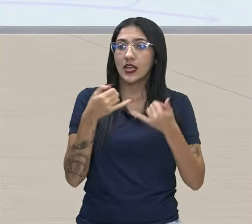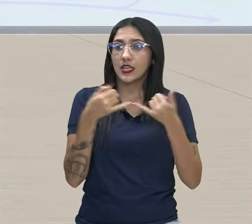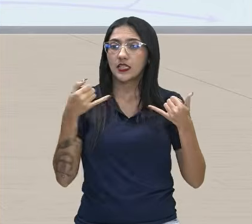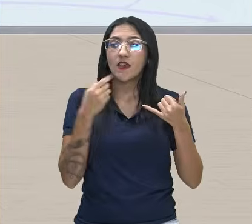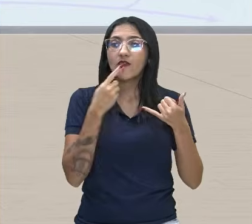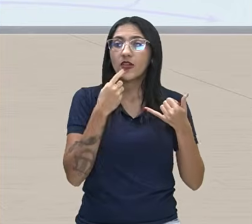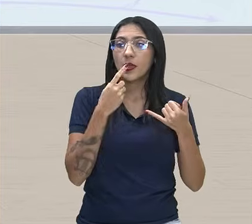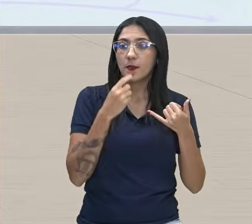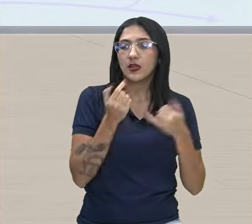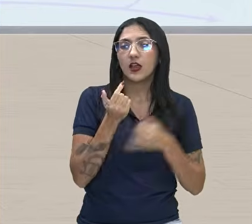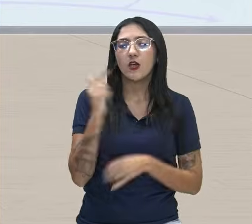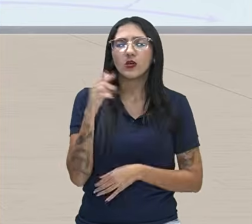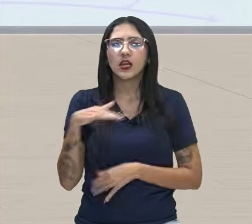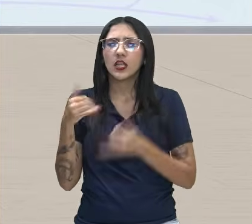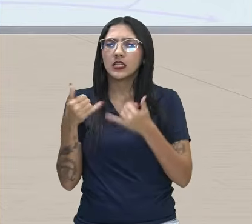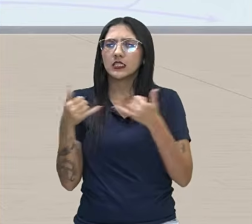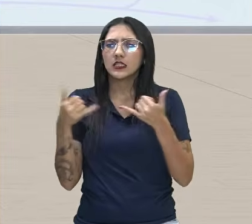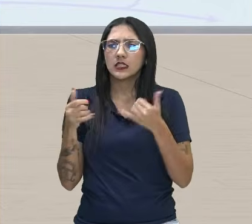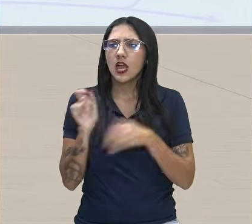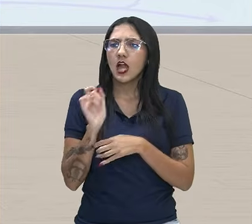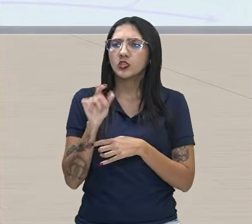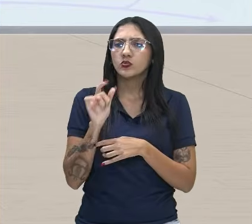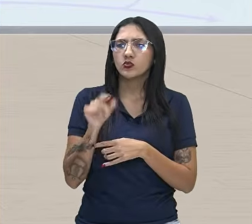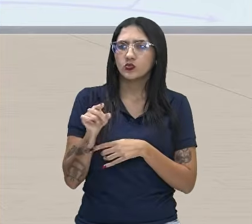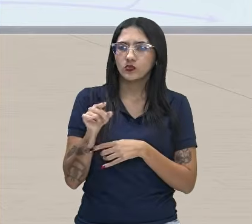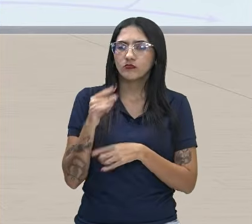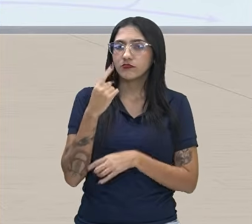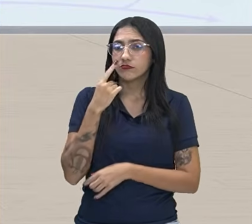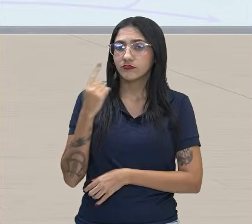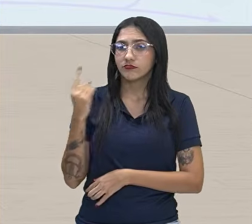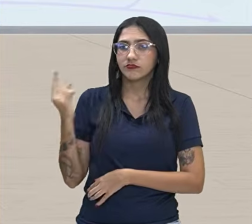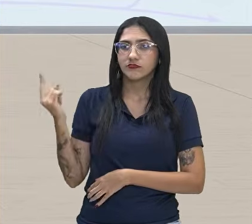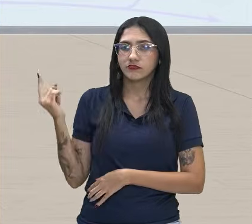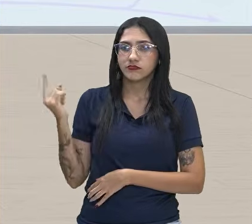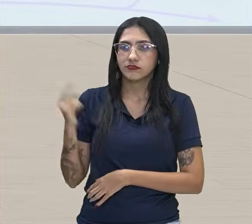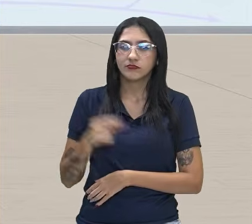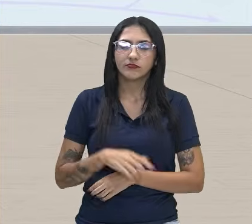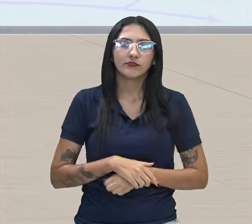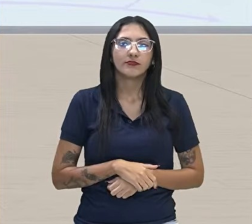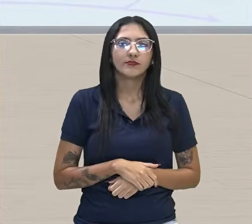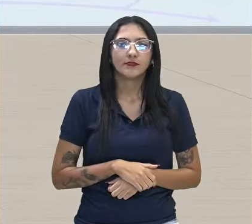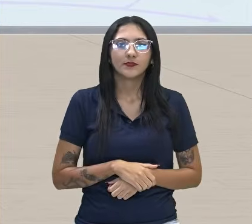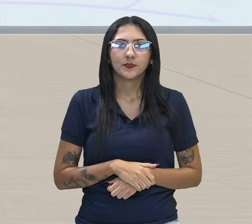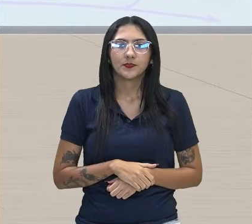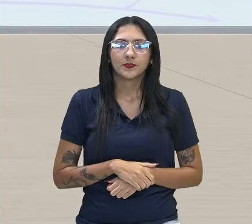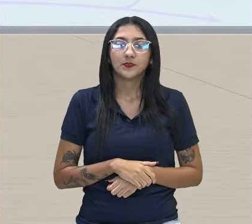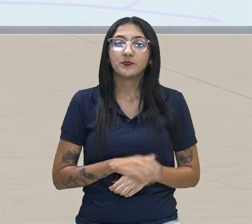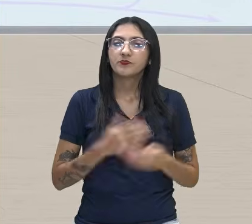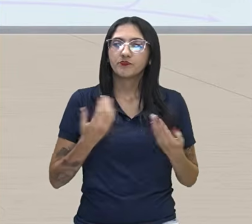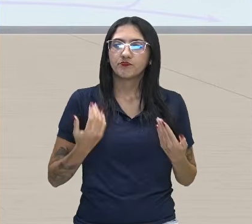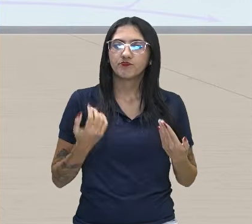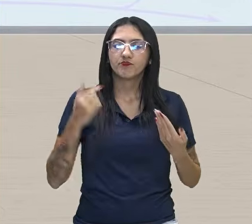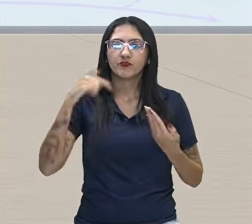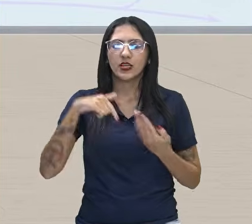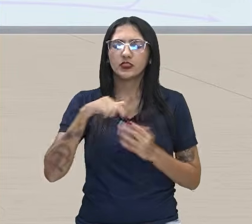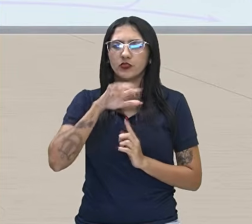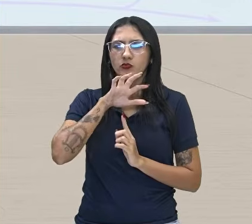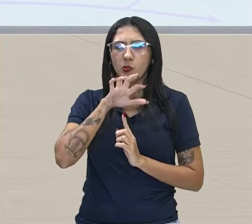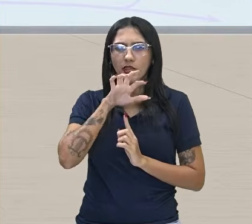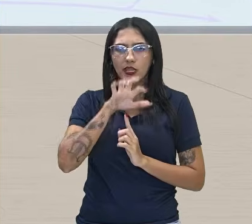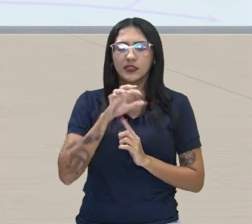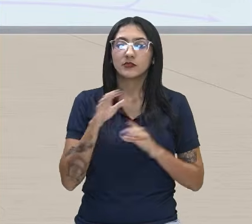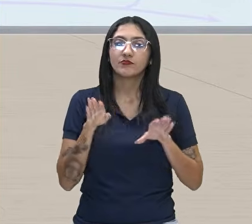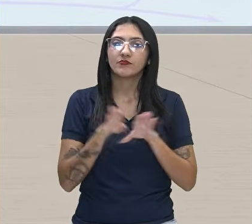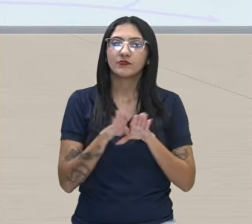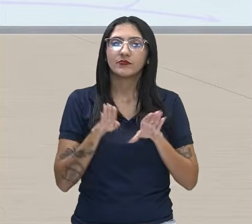quanto as mais frias, né, que acaba tendo aí a seta azul. Então, as correntes marítimas, gente, acabam sendo